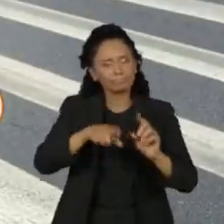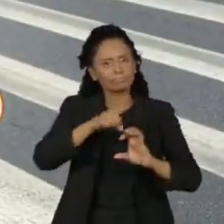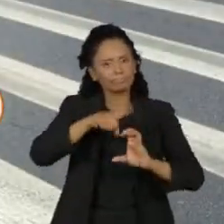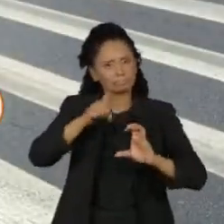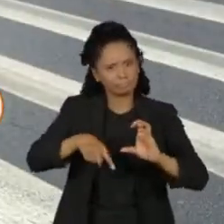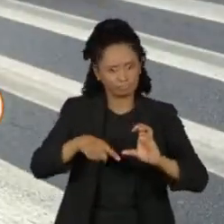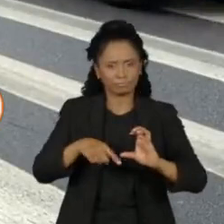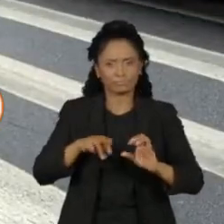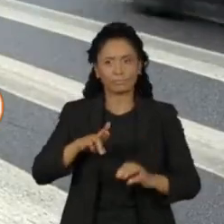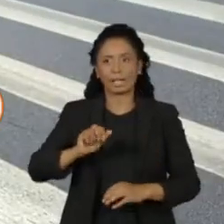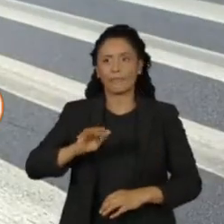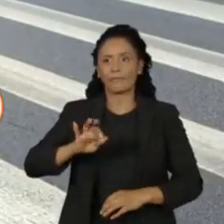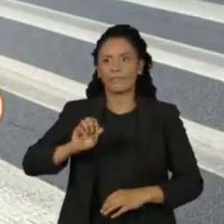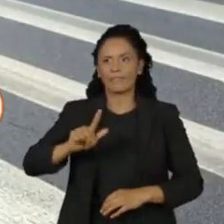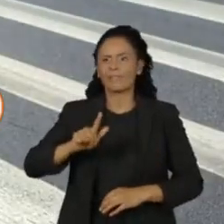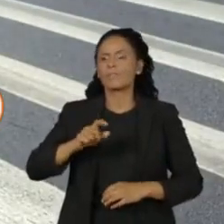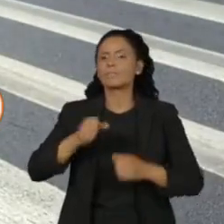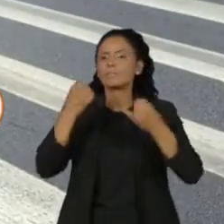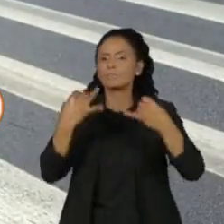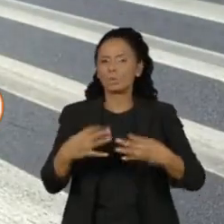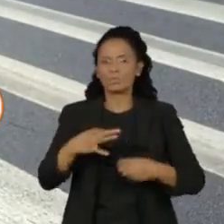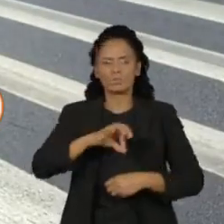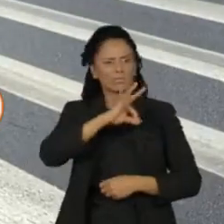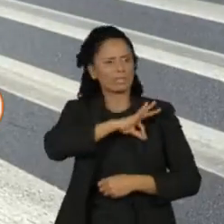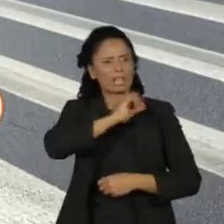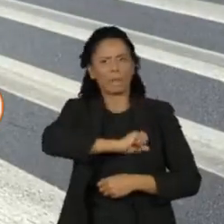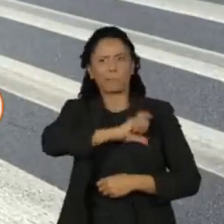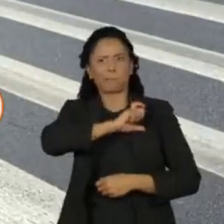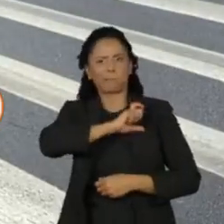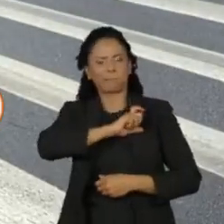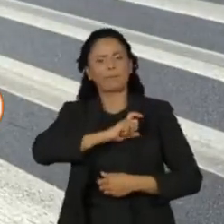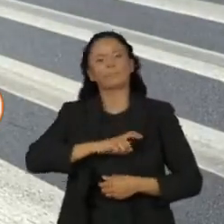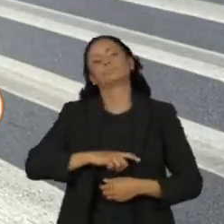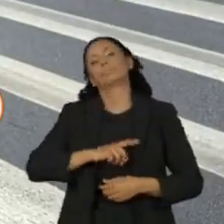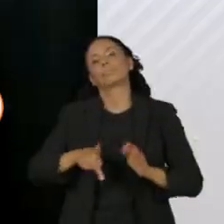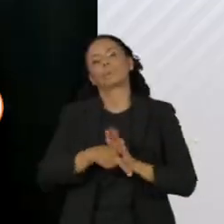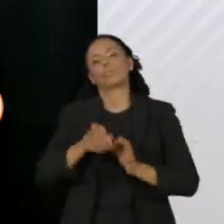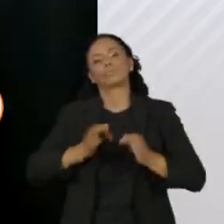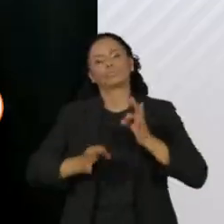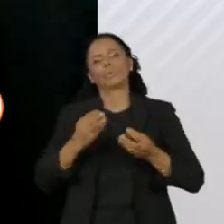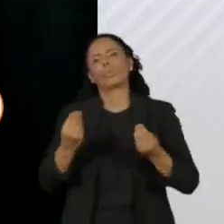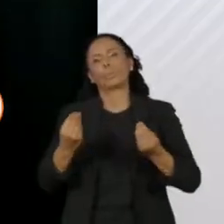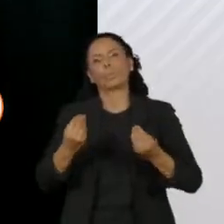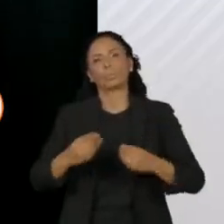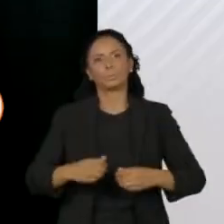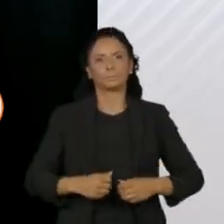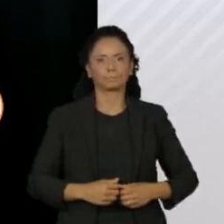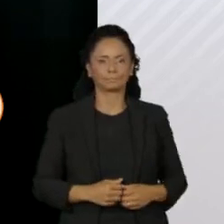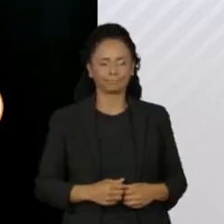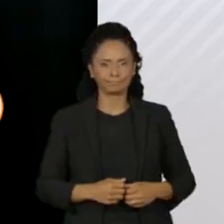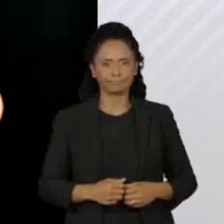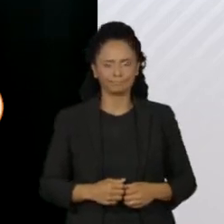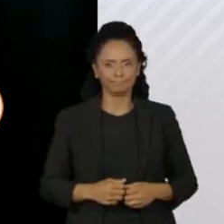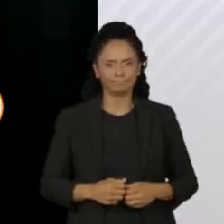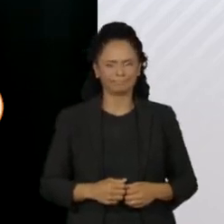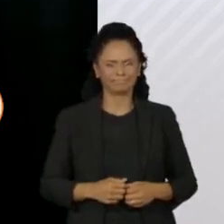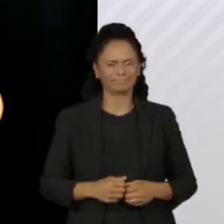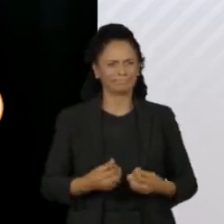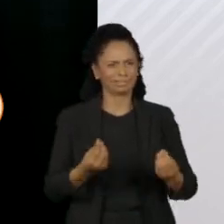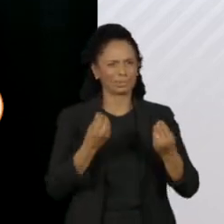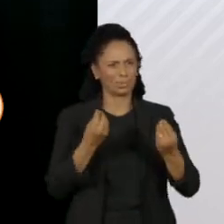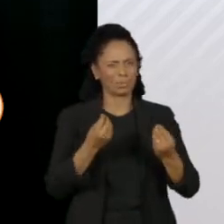Rafael Primo falou sobre esse aumento de salário do judiciário. Acompanhe. Essa é uma movimentação muito